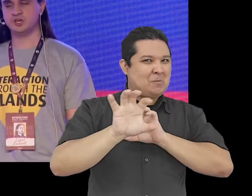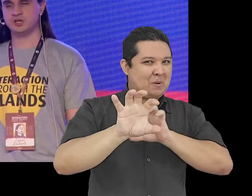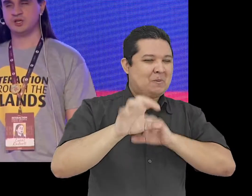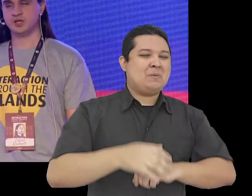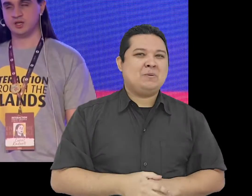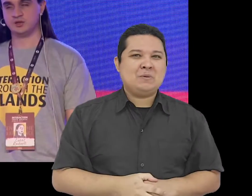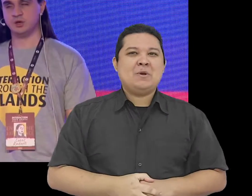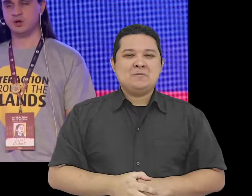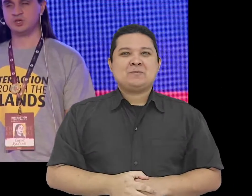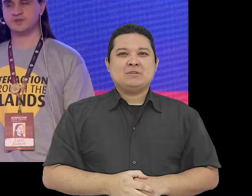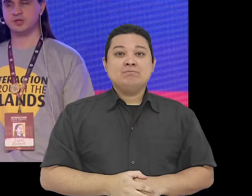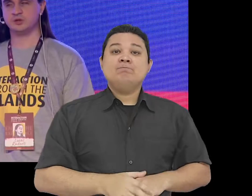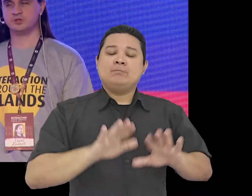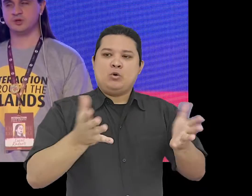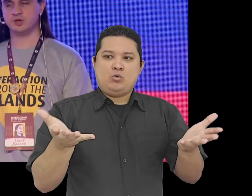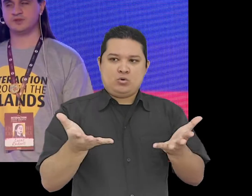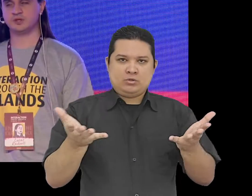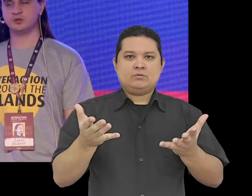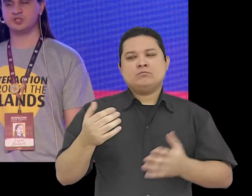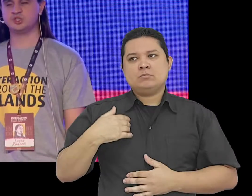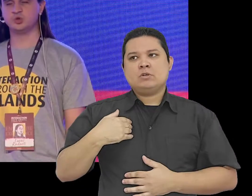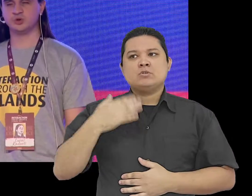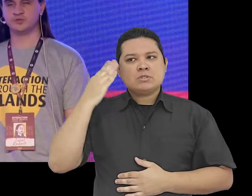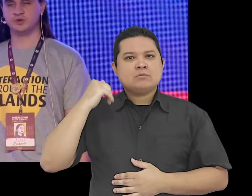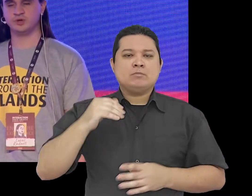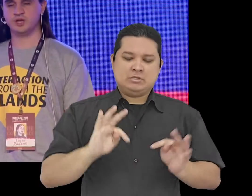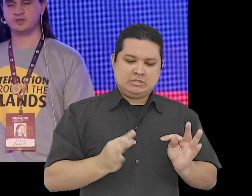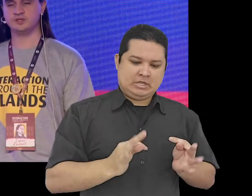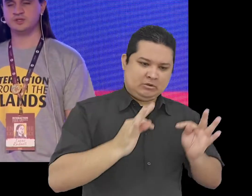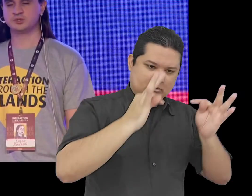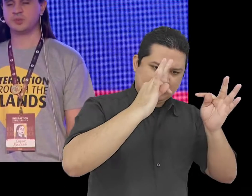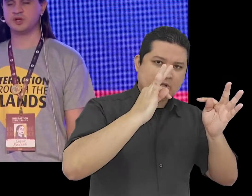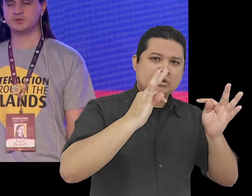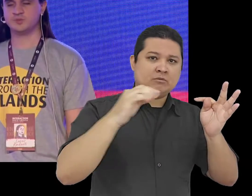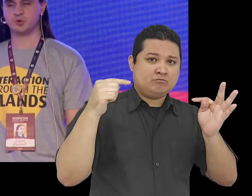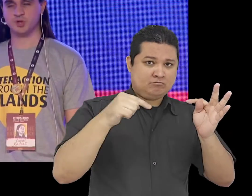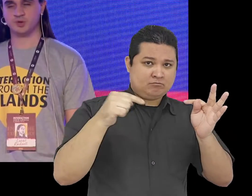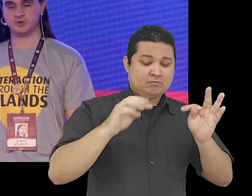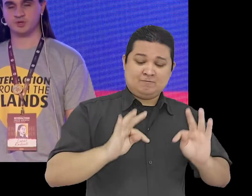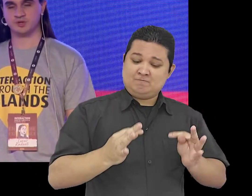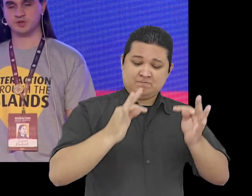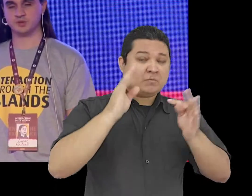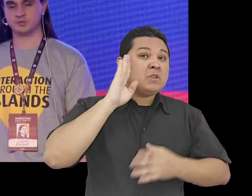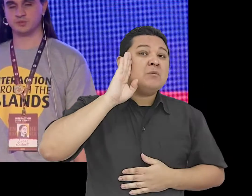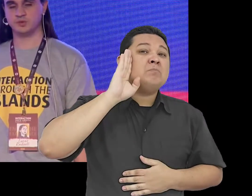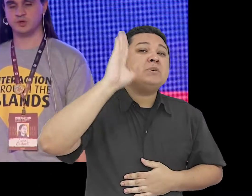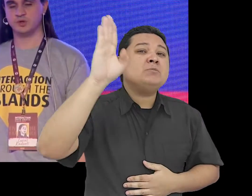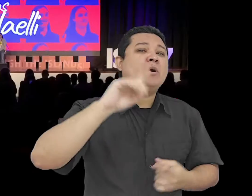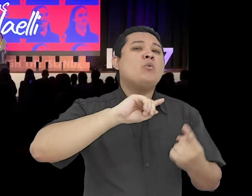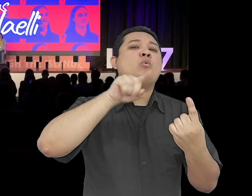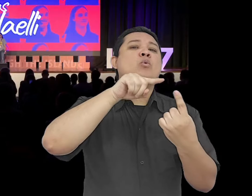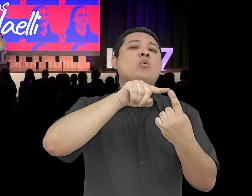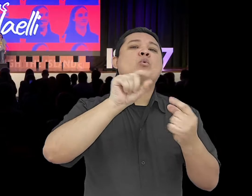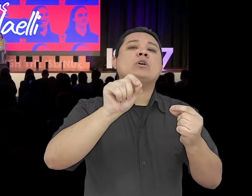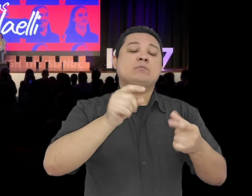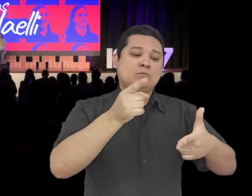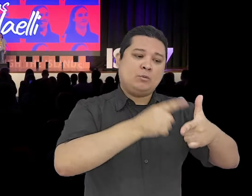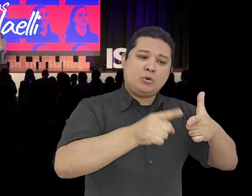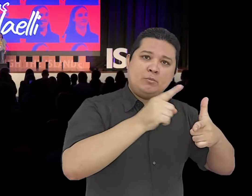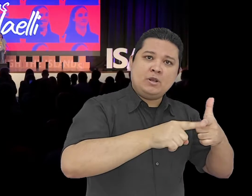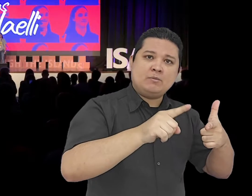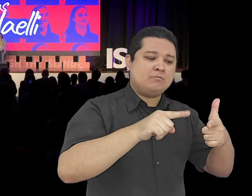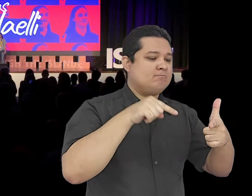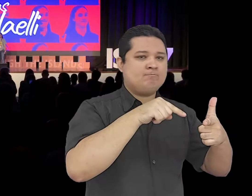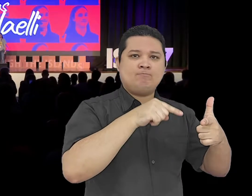Hoje em dia, eu acho que a tecnologia, de novo, ela existe só para resolver problema, né? Então, as pessoas podem falar